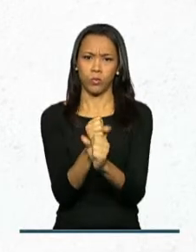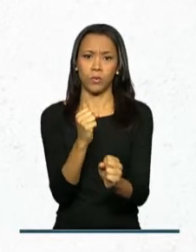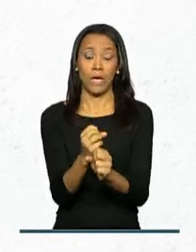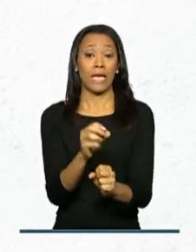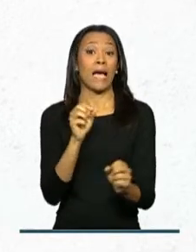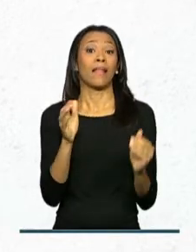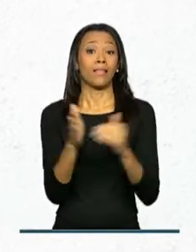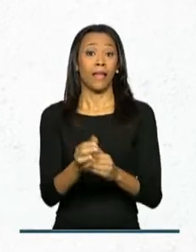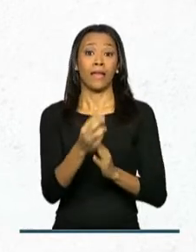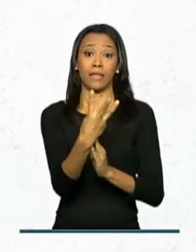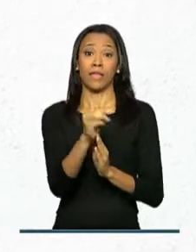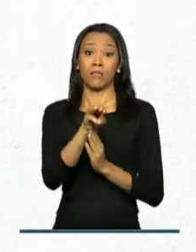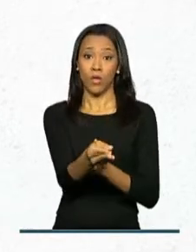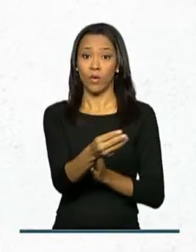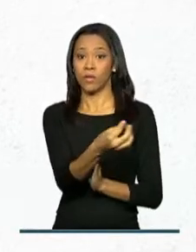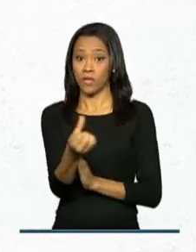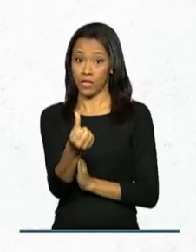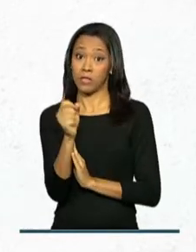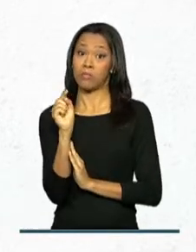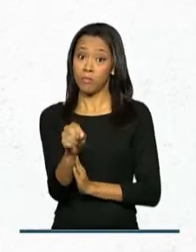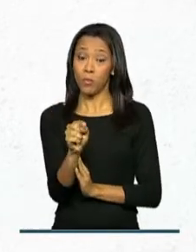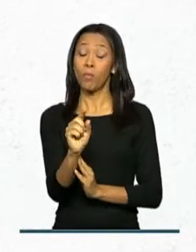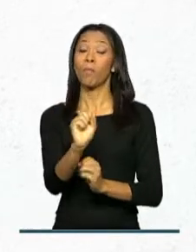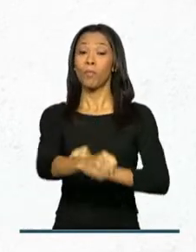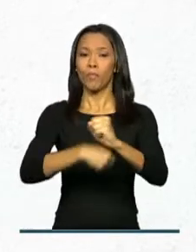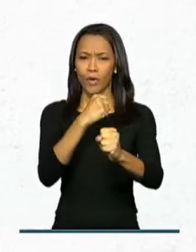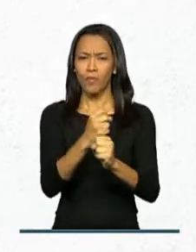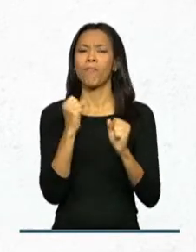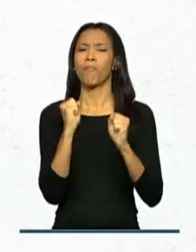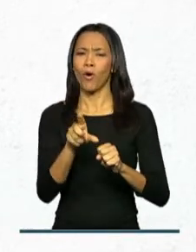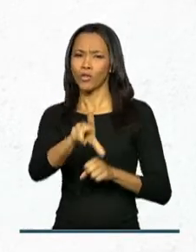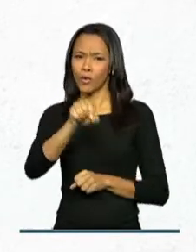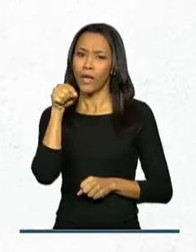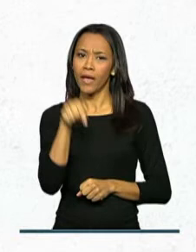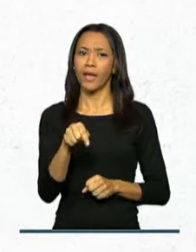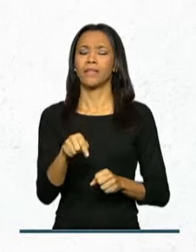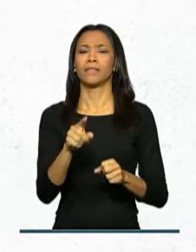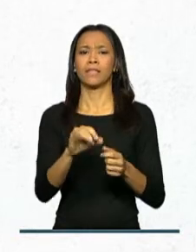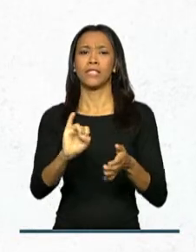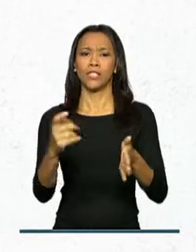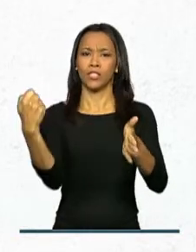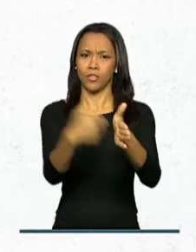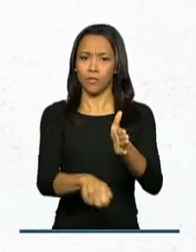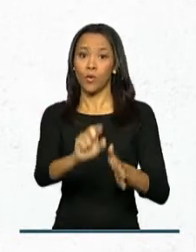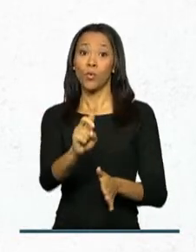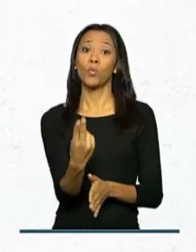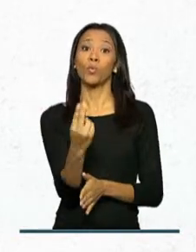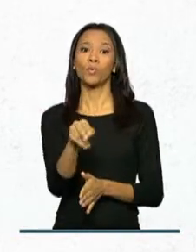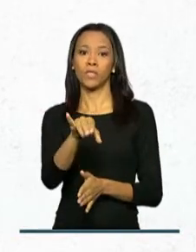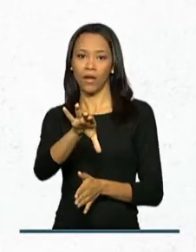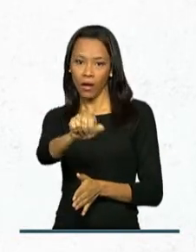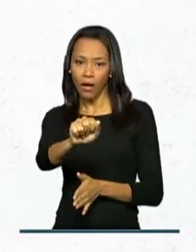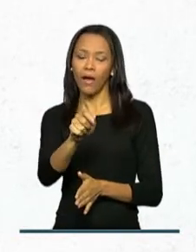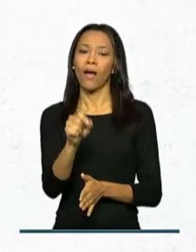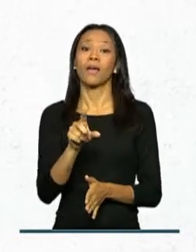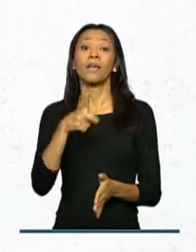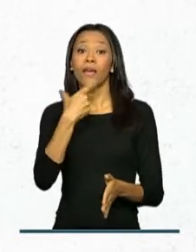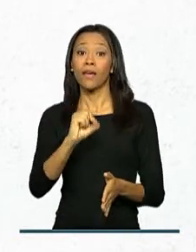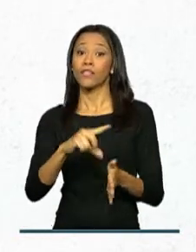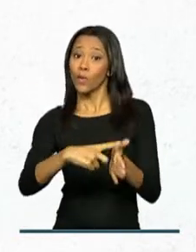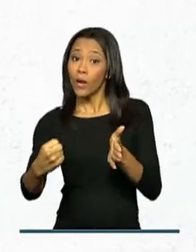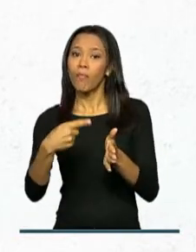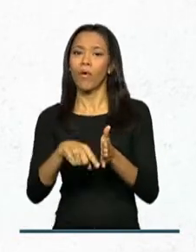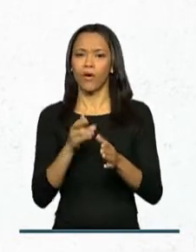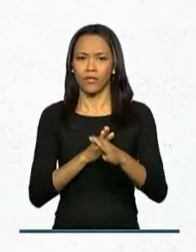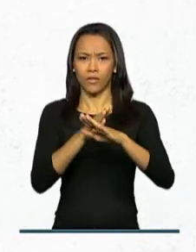até R$ 3.600.000 reais por ano podem optar por esse regime de tributação única. A adesão deve ser feita no